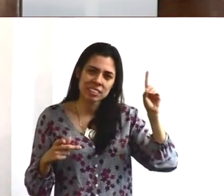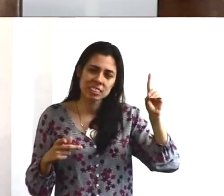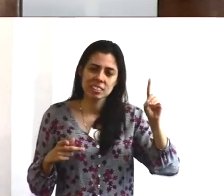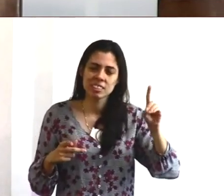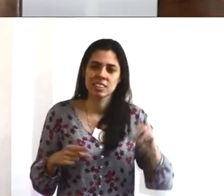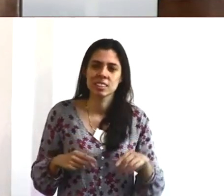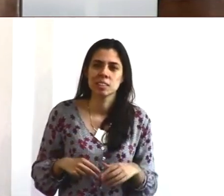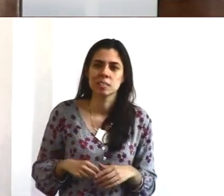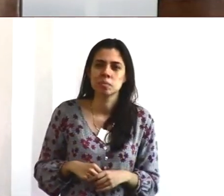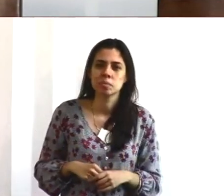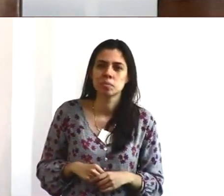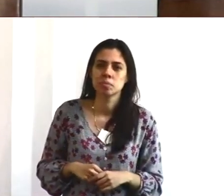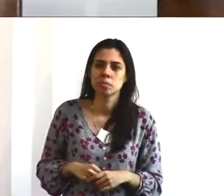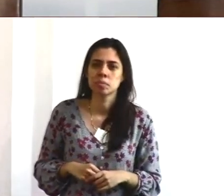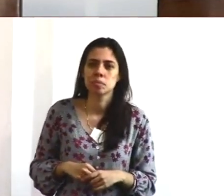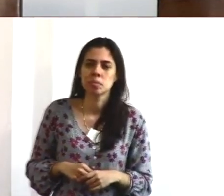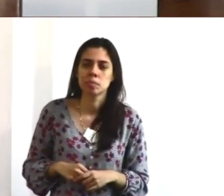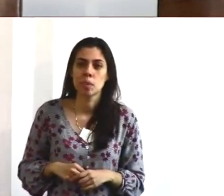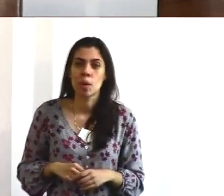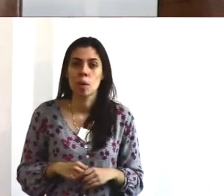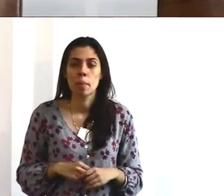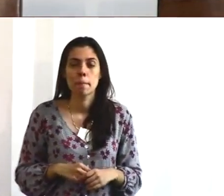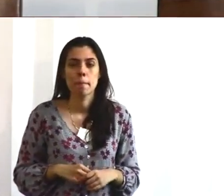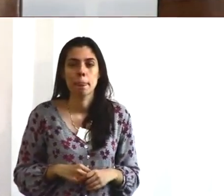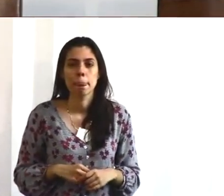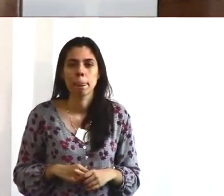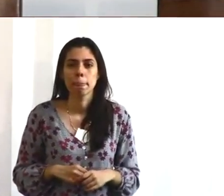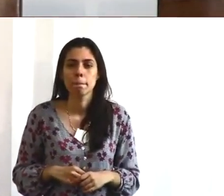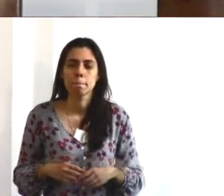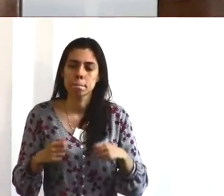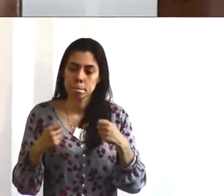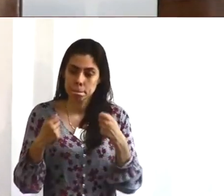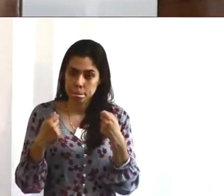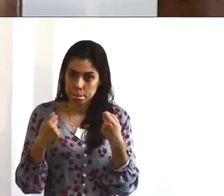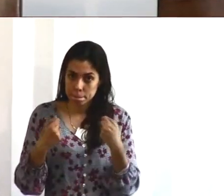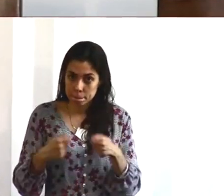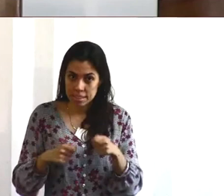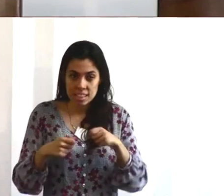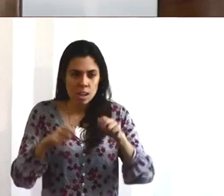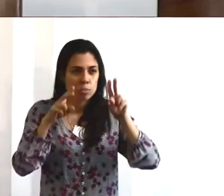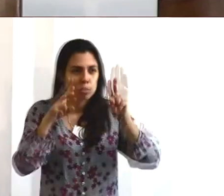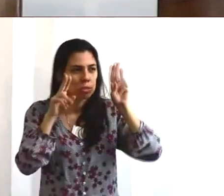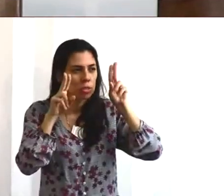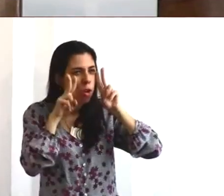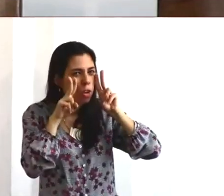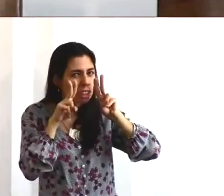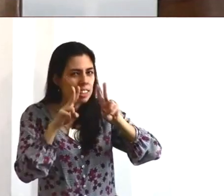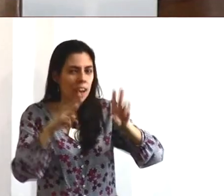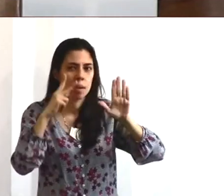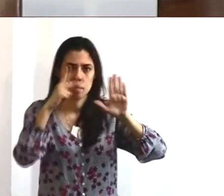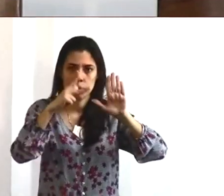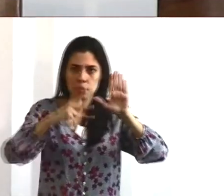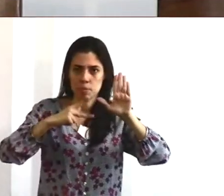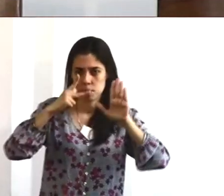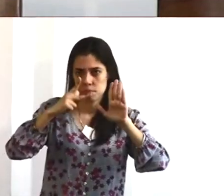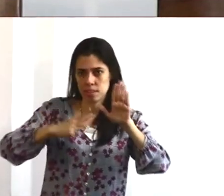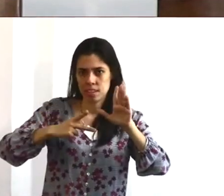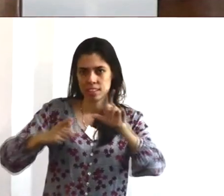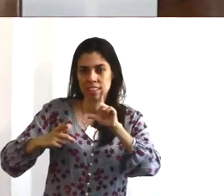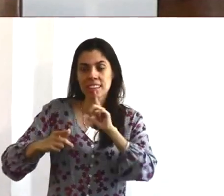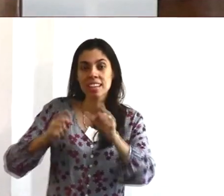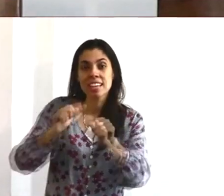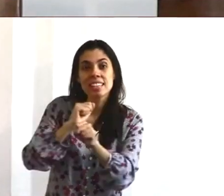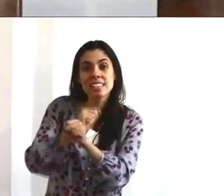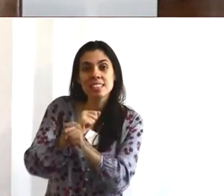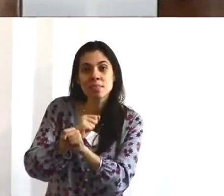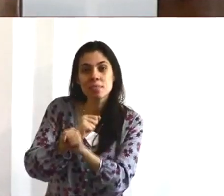diante dela. Por isso nós precisamos caminhar com essa convicção, com essa esperança, e nós já desfrutamos